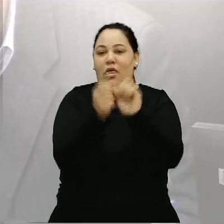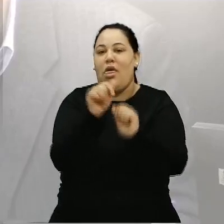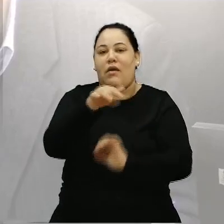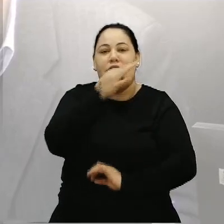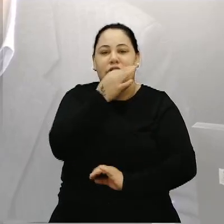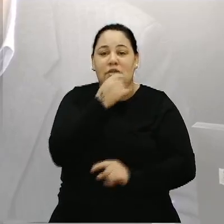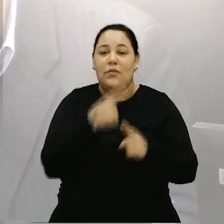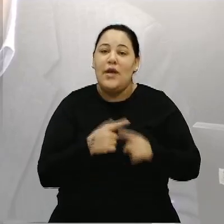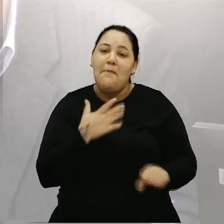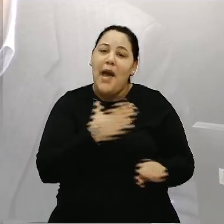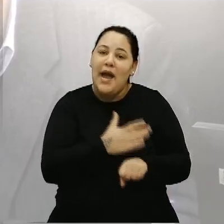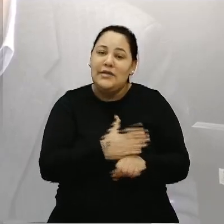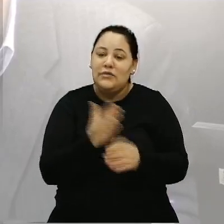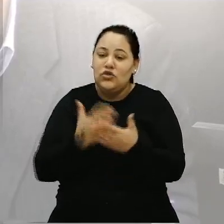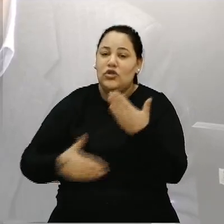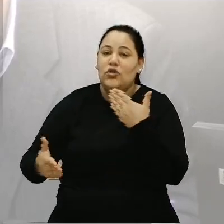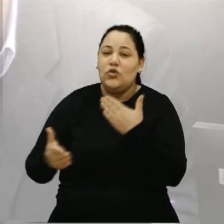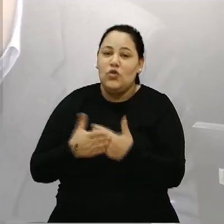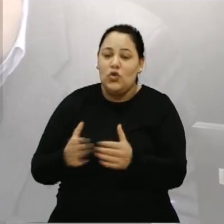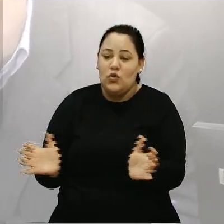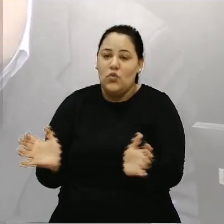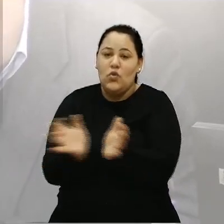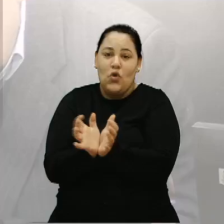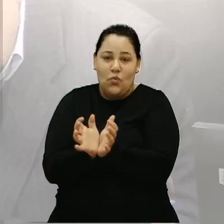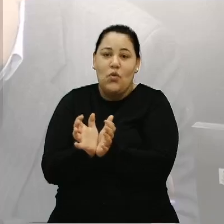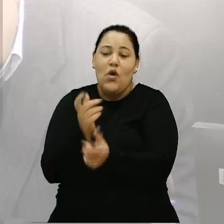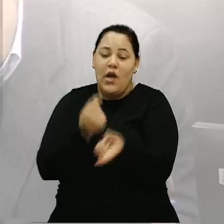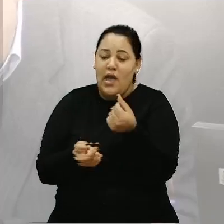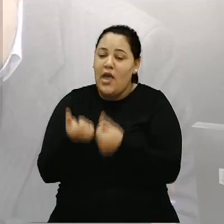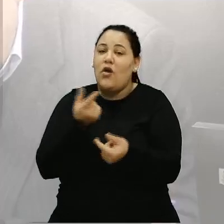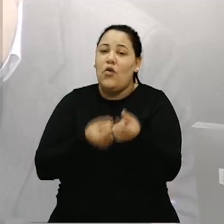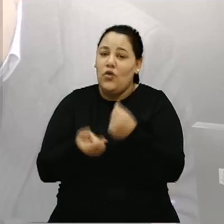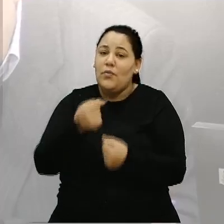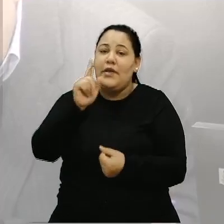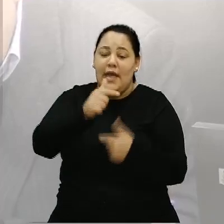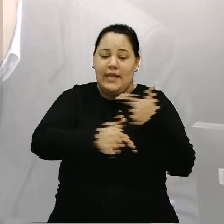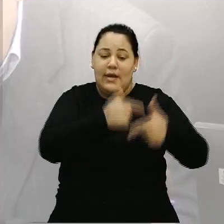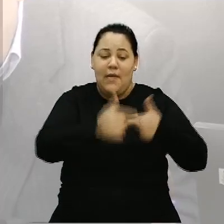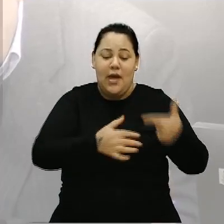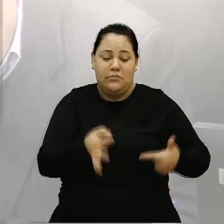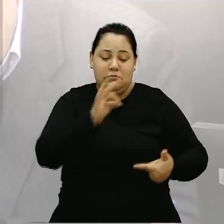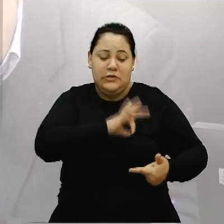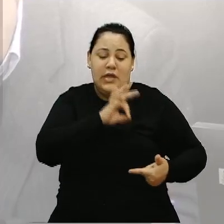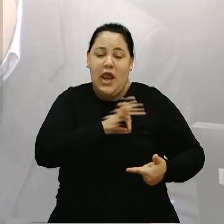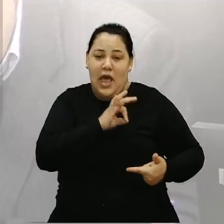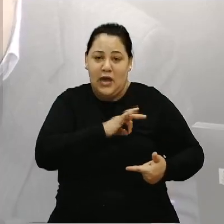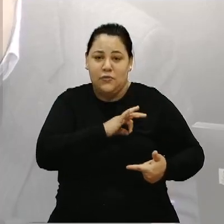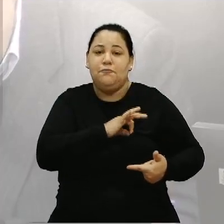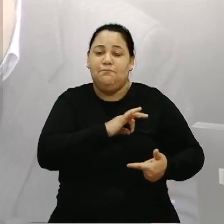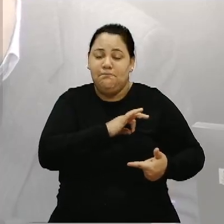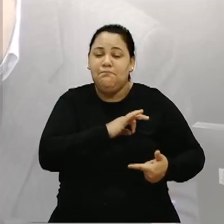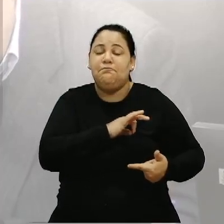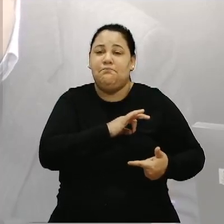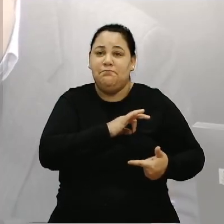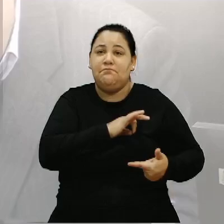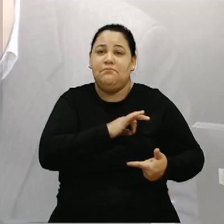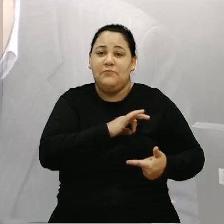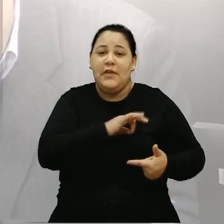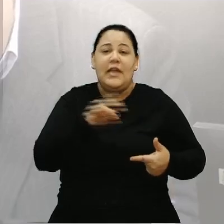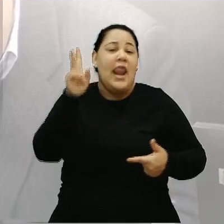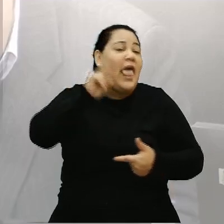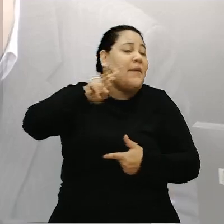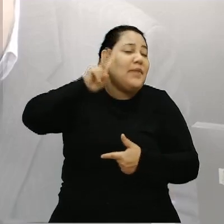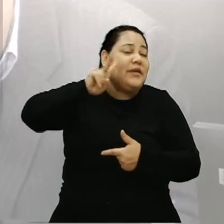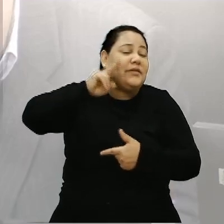ele faz parte de toda uma cadeia econômica, que é trabalho, que é renda, que é emprego, que é memória cultural,